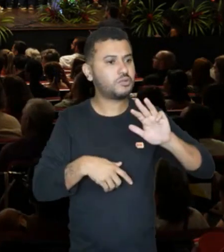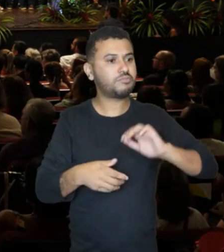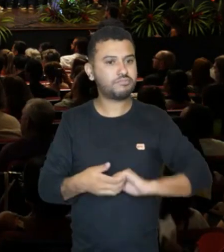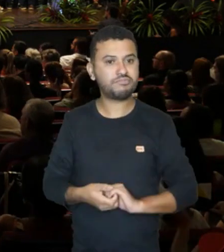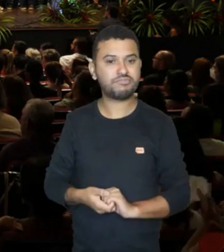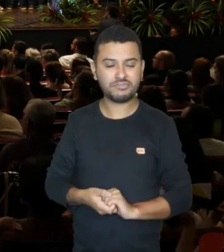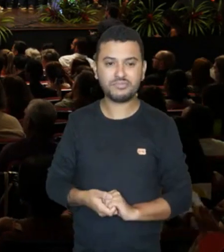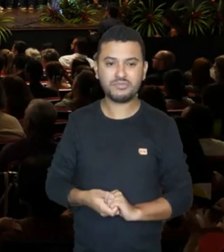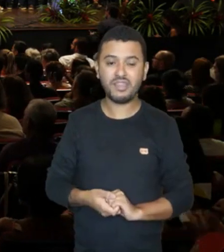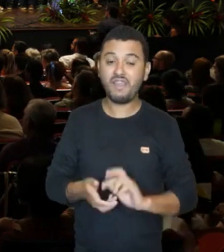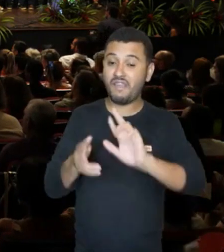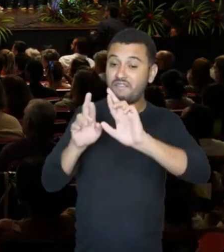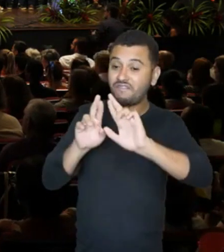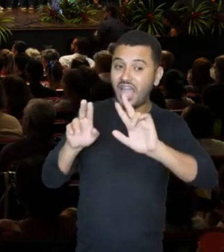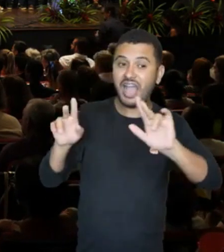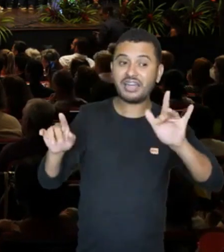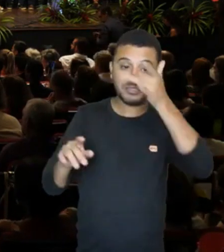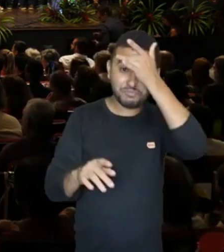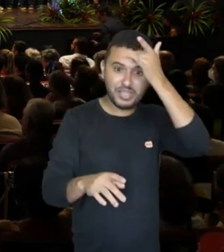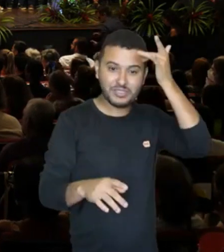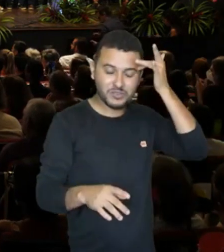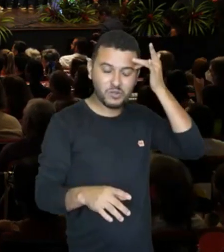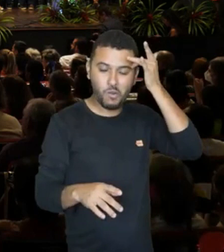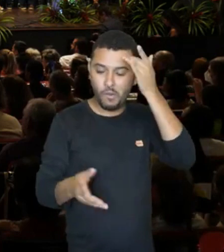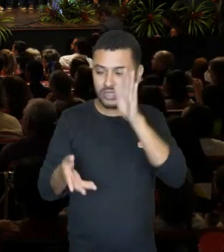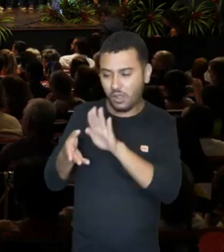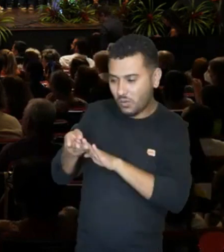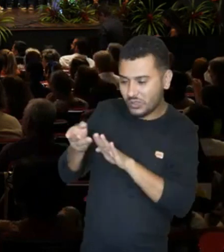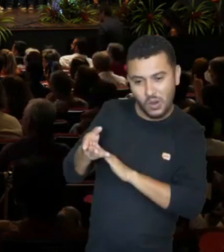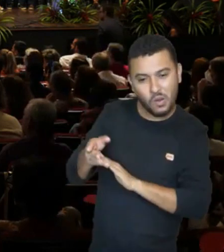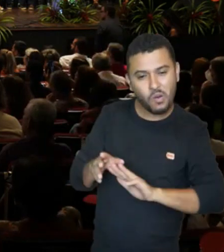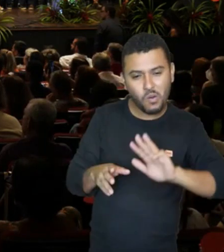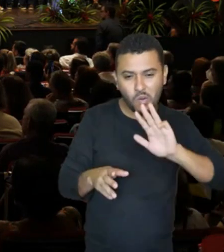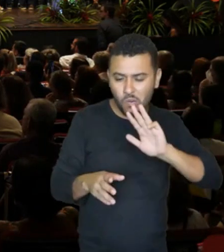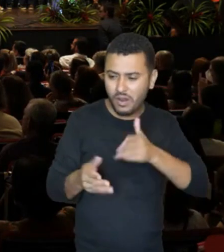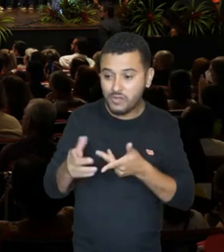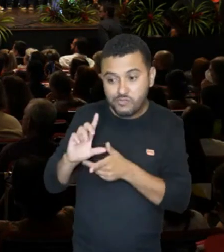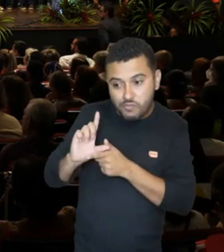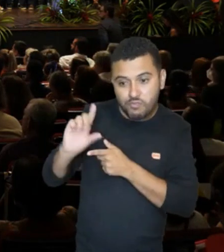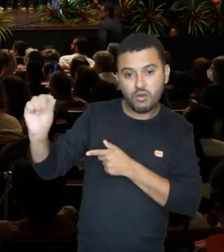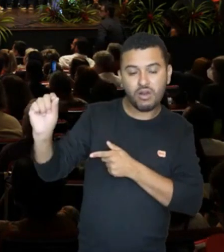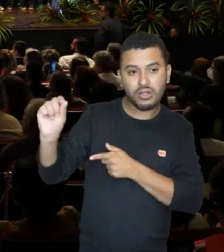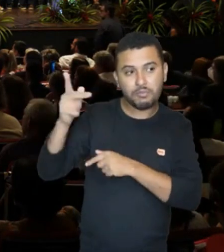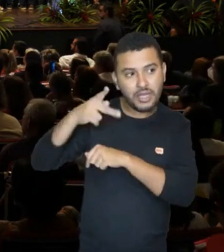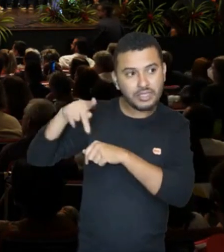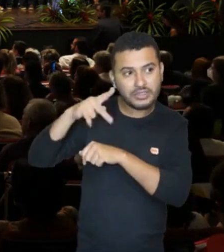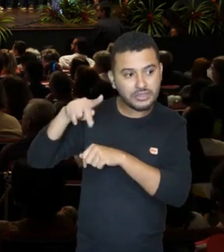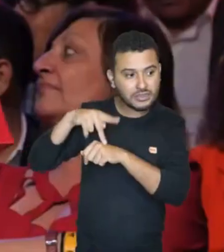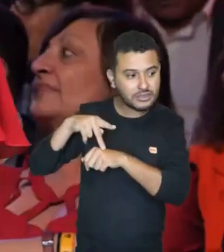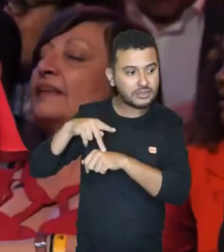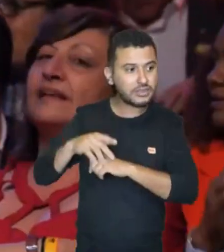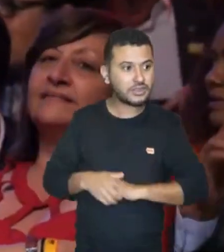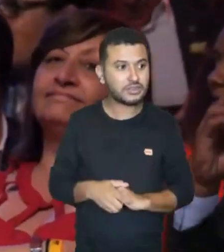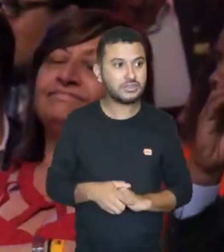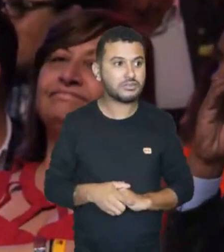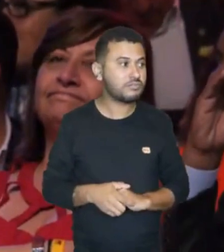Muitas pessoas aconselharam o presidente a ir embora do país. Por que que é que